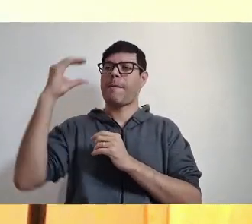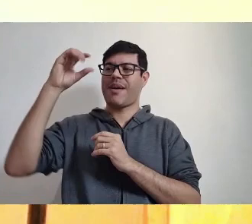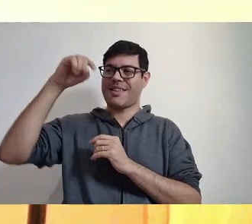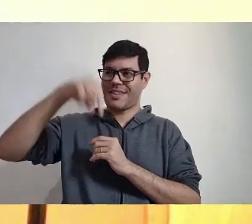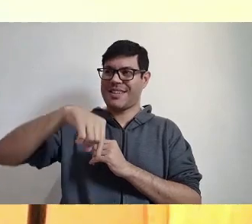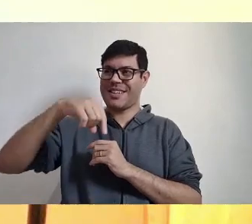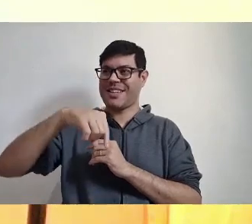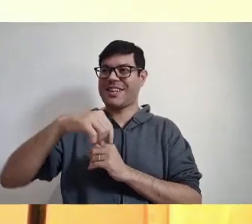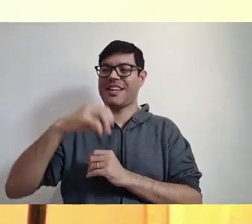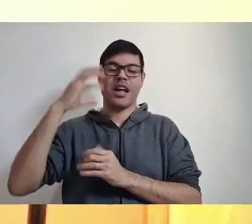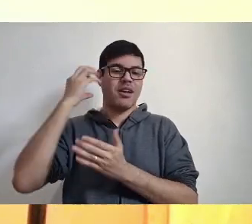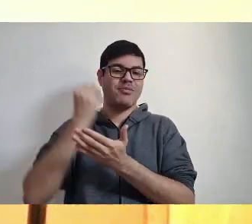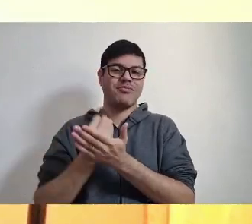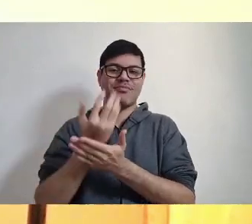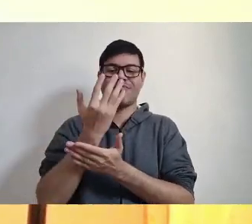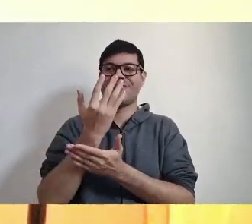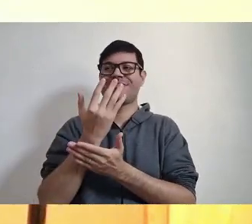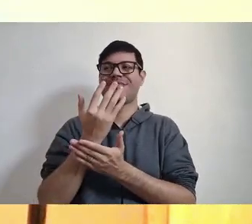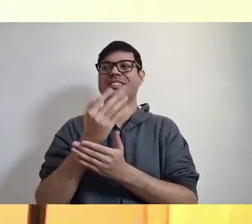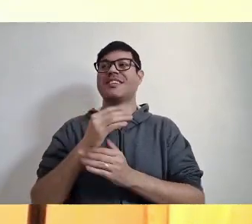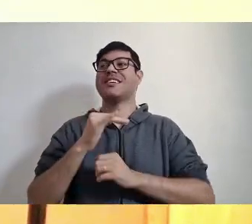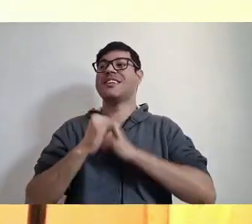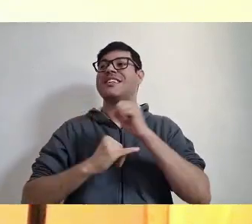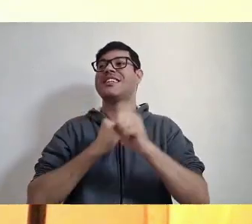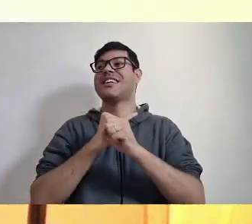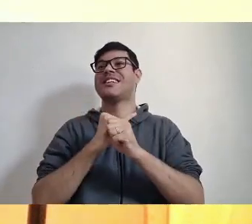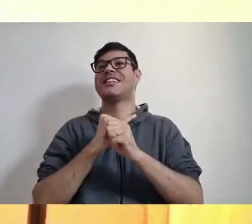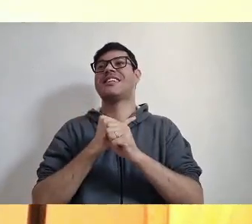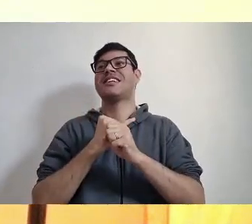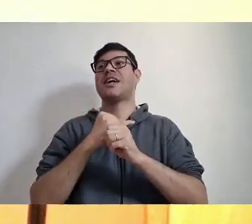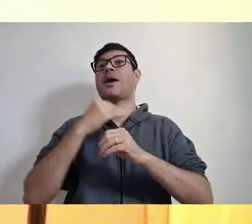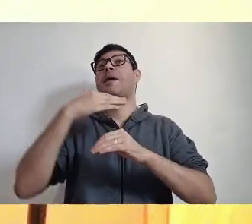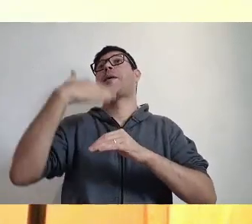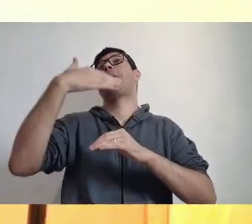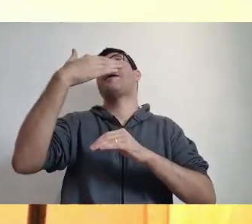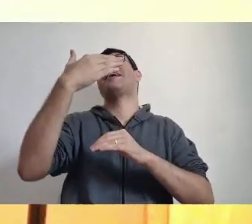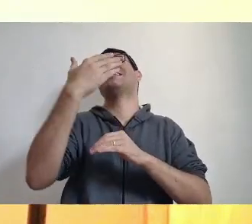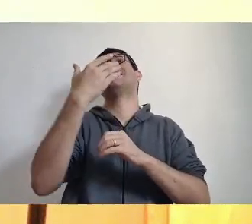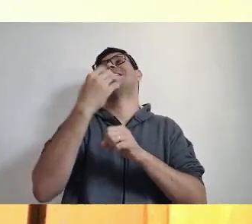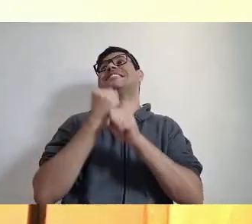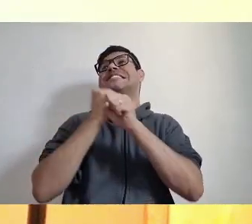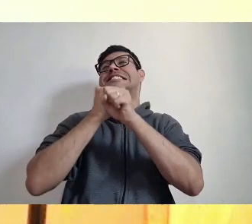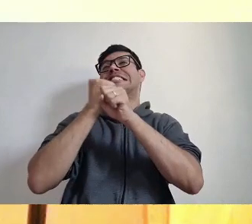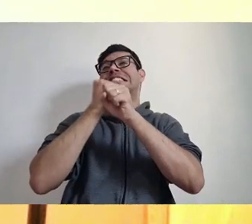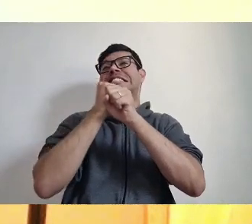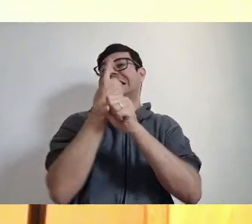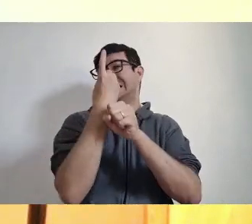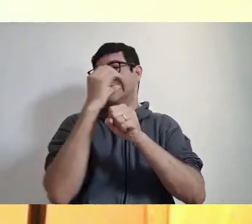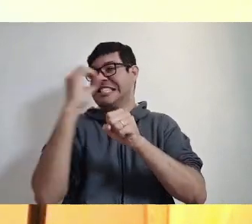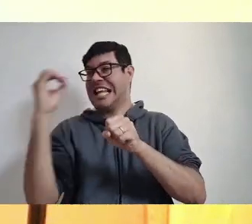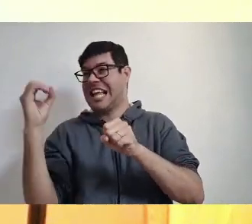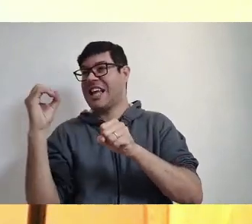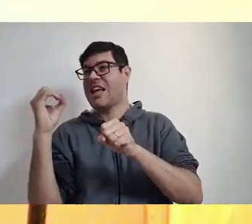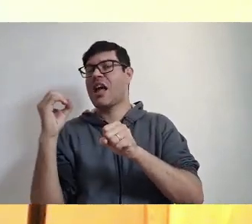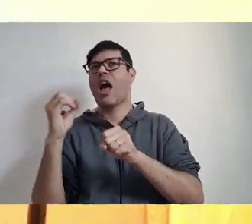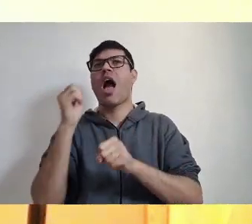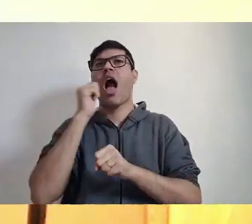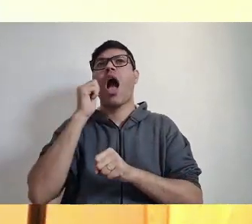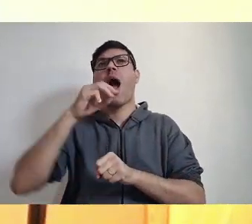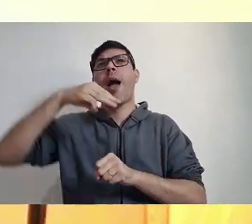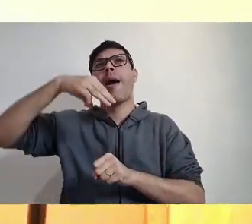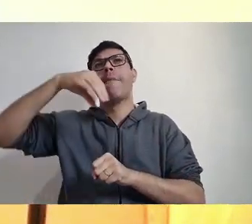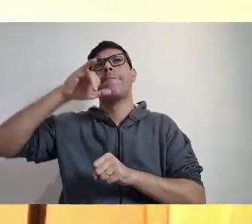vai ficar para a eternidade aí na internet. Quem sabe daqui 100 anos alguém possa assistir isso aqui e falar assim, olha, aquela moça está falando com